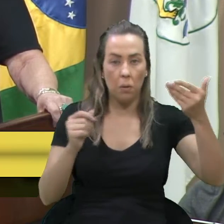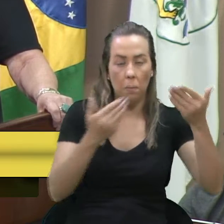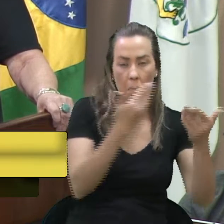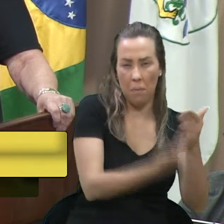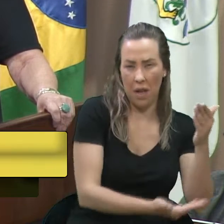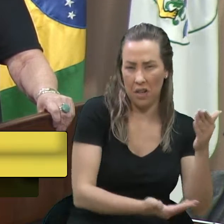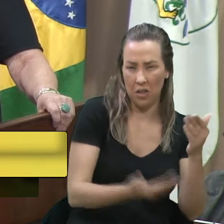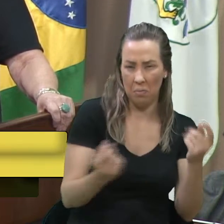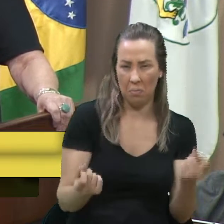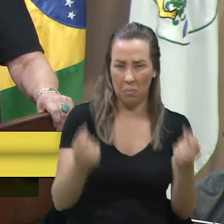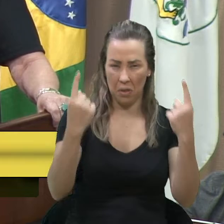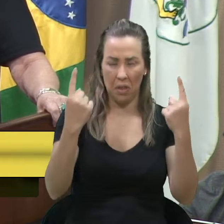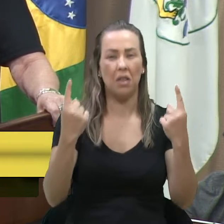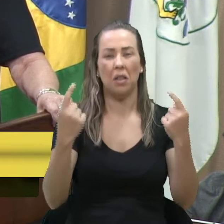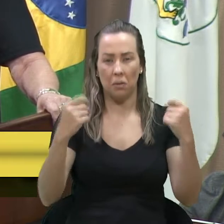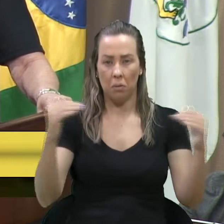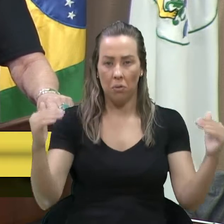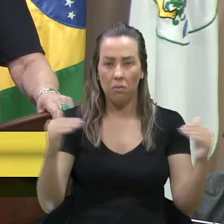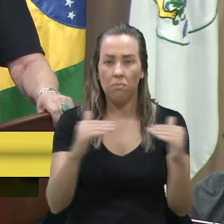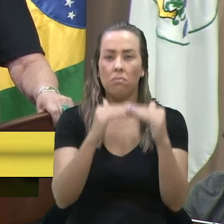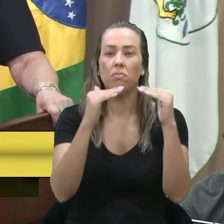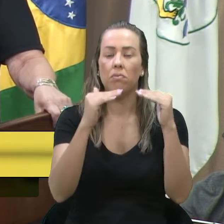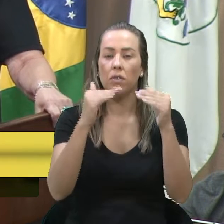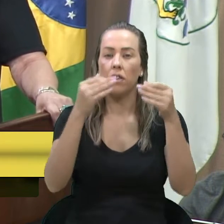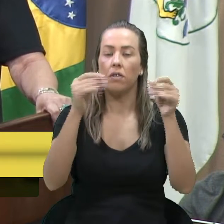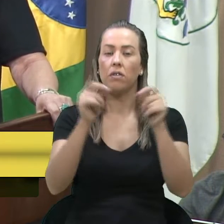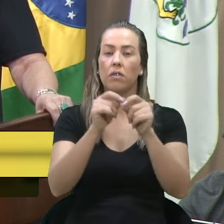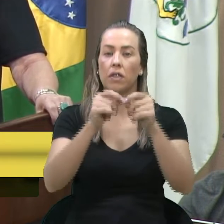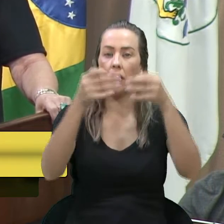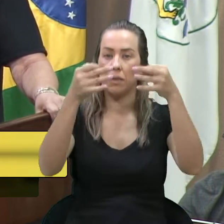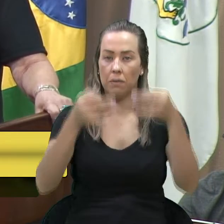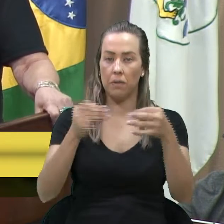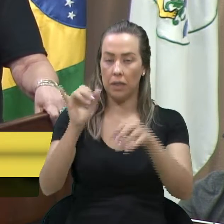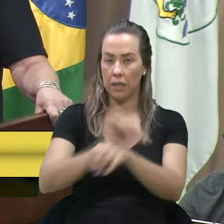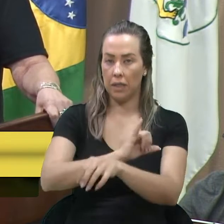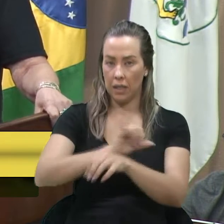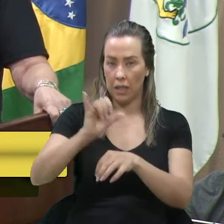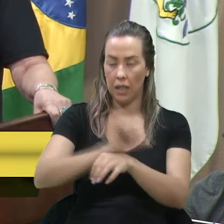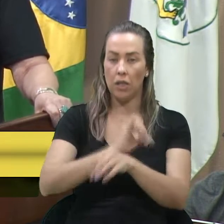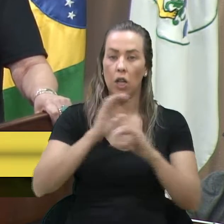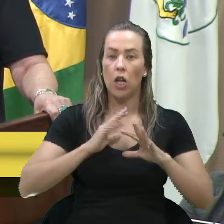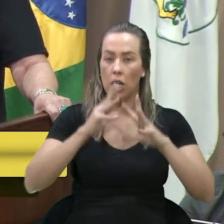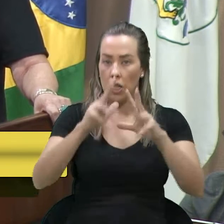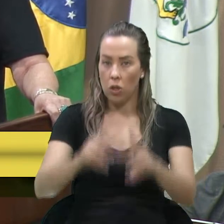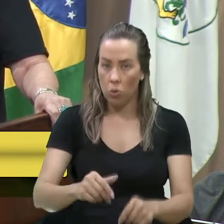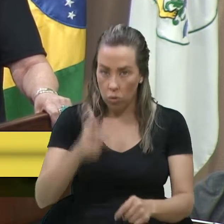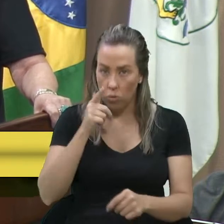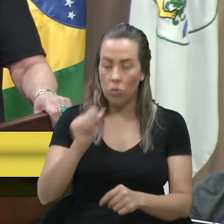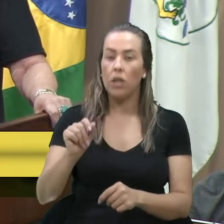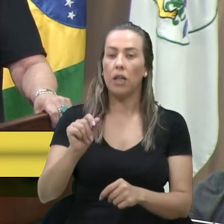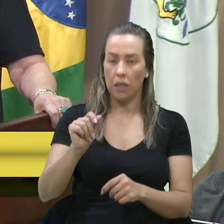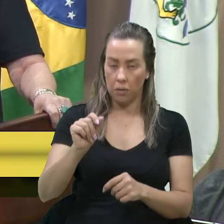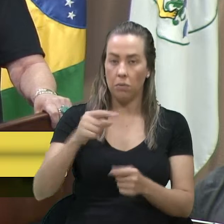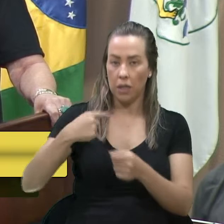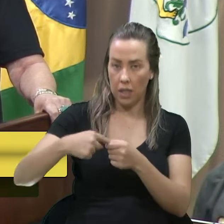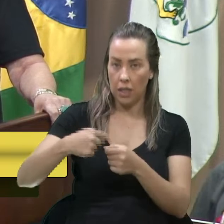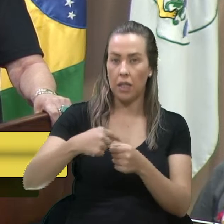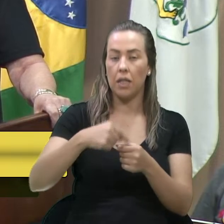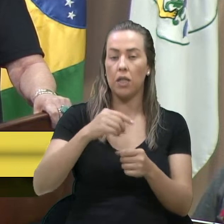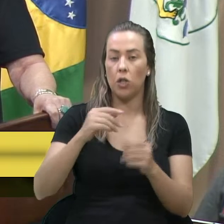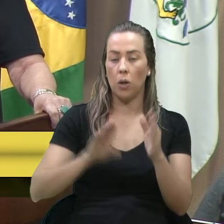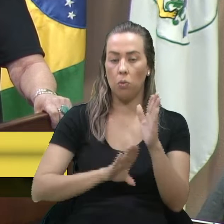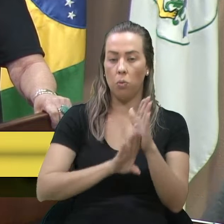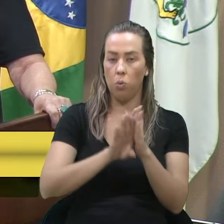perder. Precisamos fazer uma fórmula que todos possam ganhar para que a cidade possa